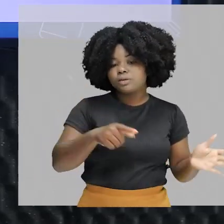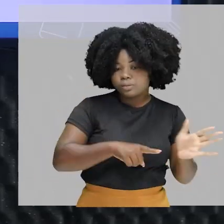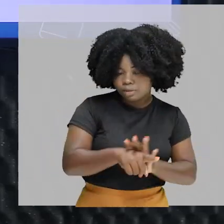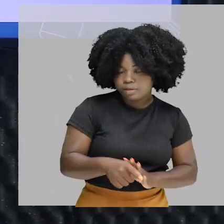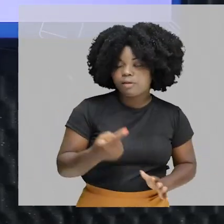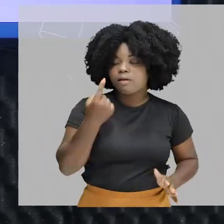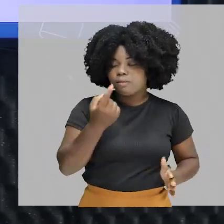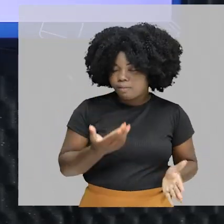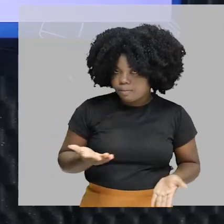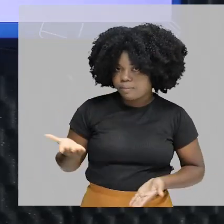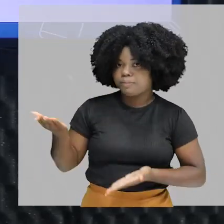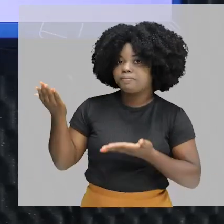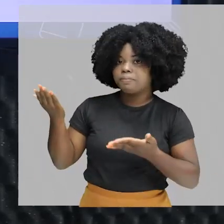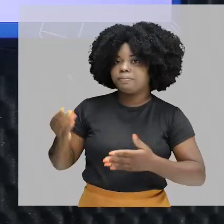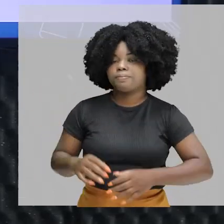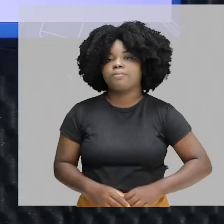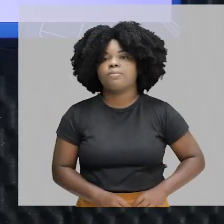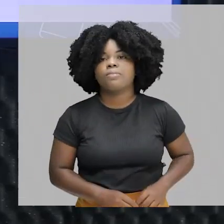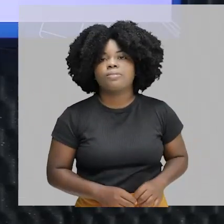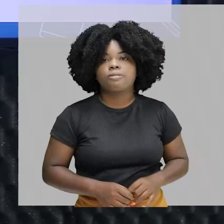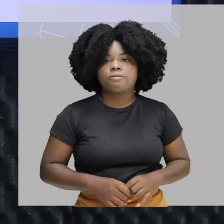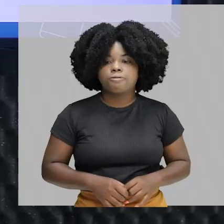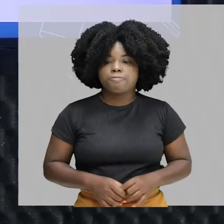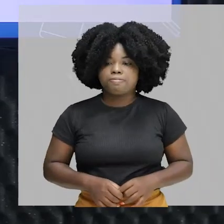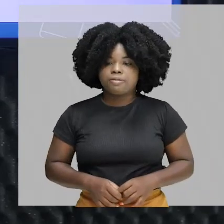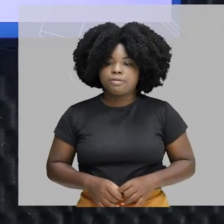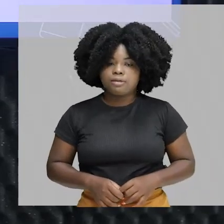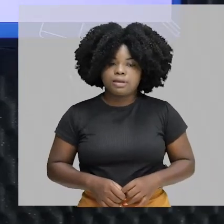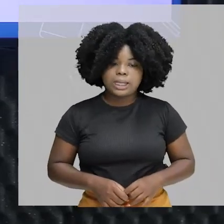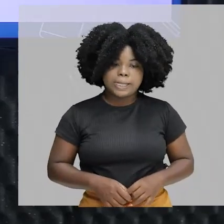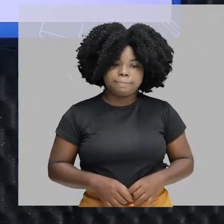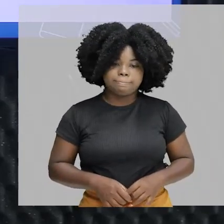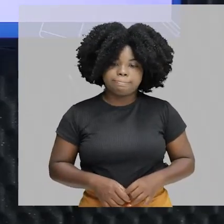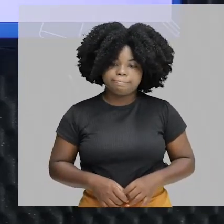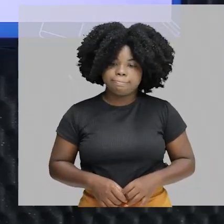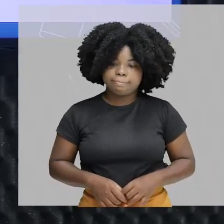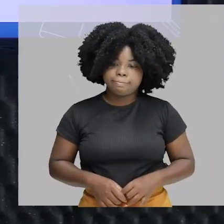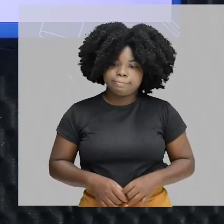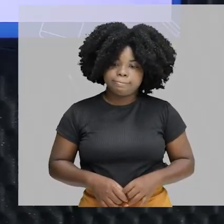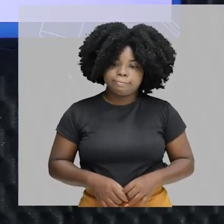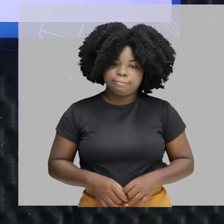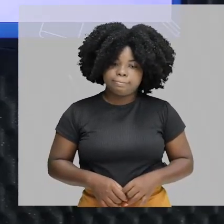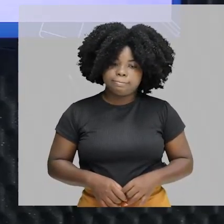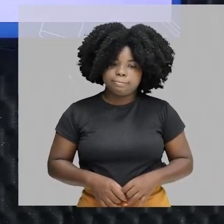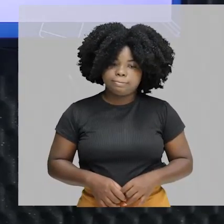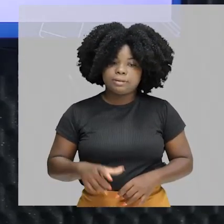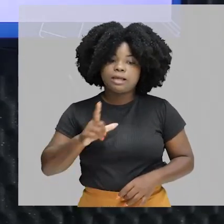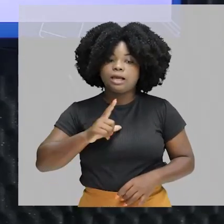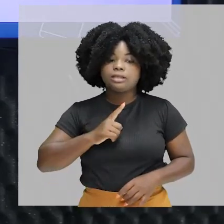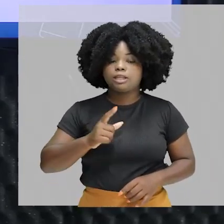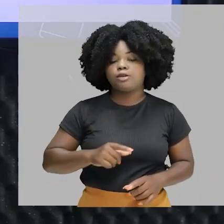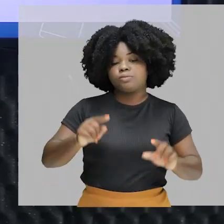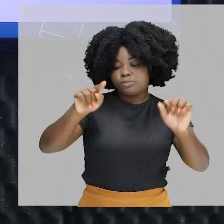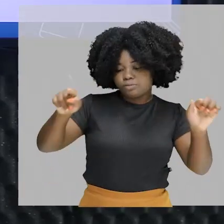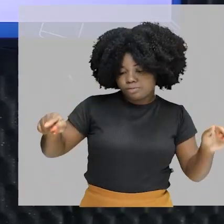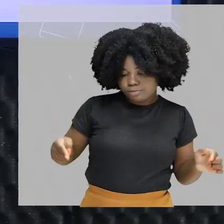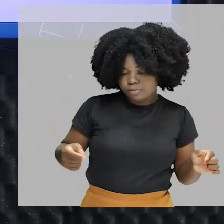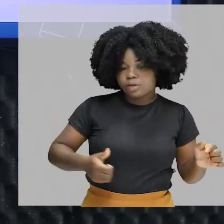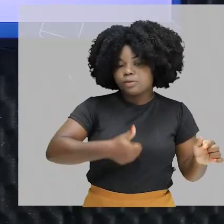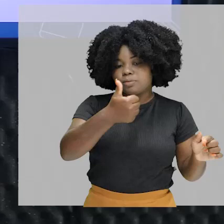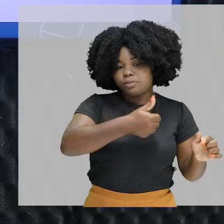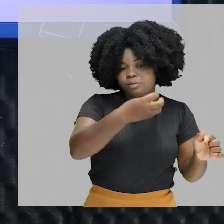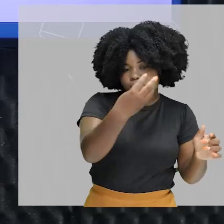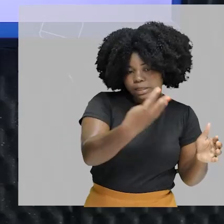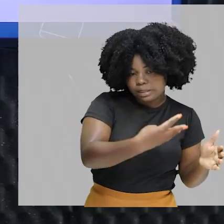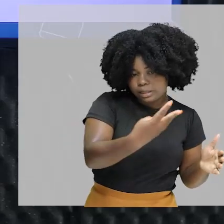o enunciado, acompanha aí. Determine os termos que faltam na sequência numérica. Veja, o primeiro termo é 3 e